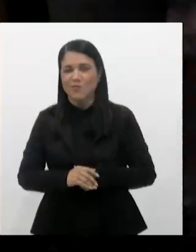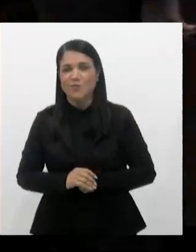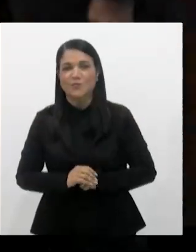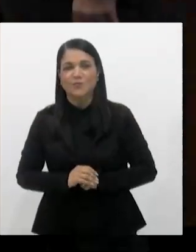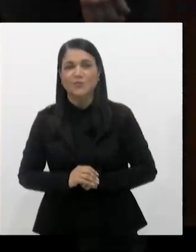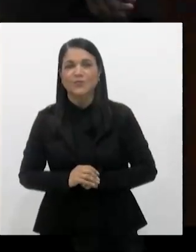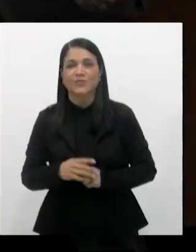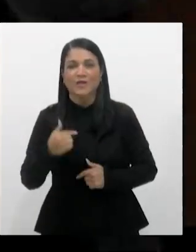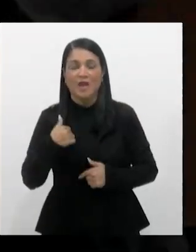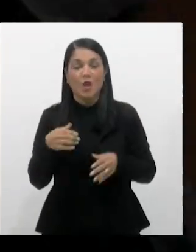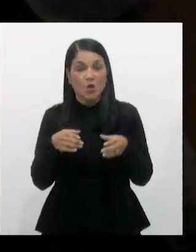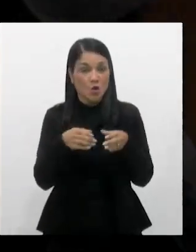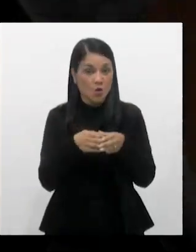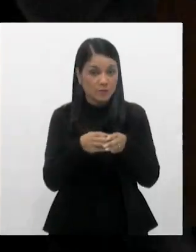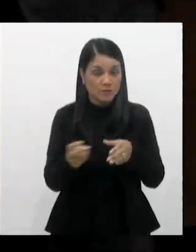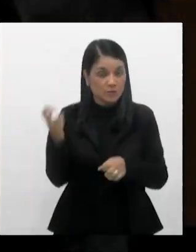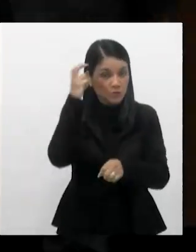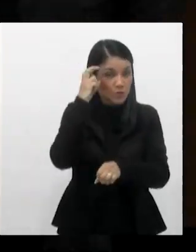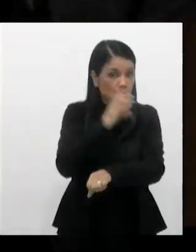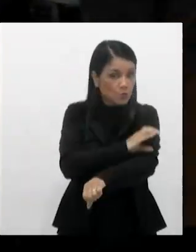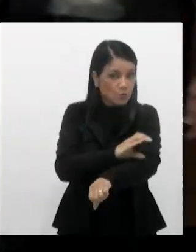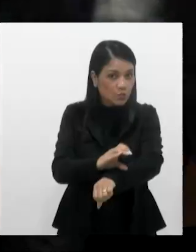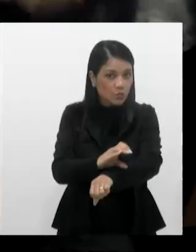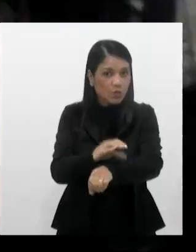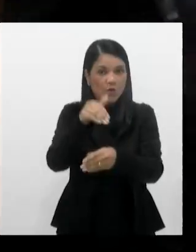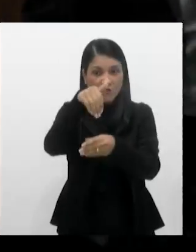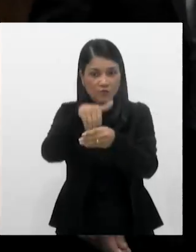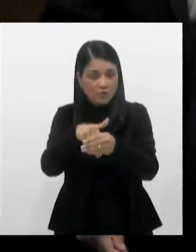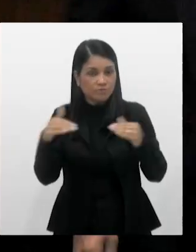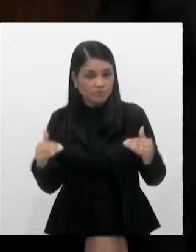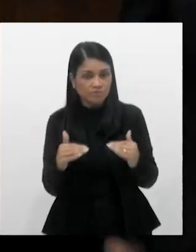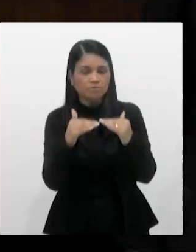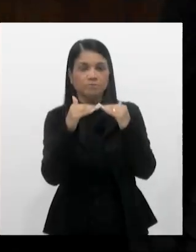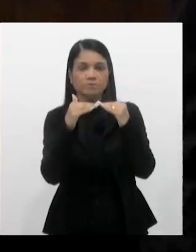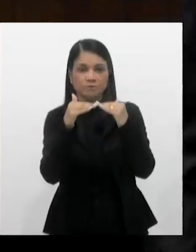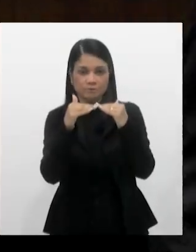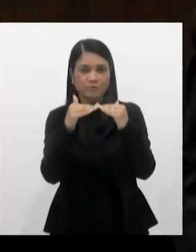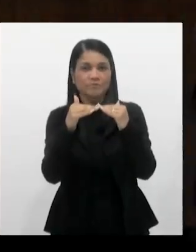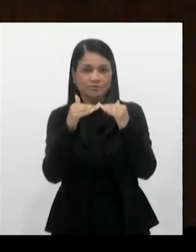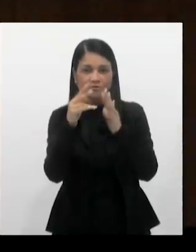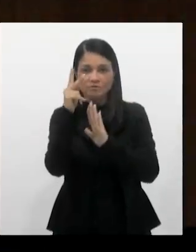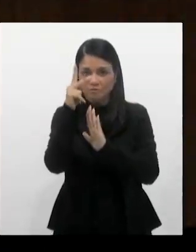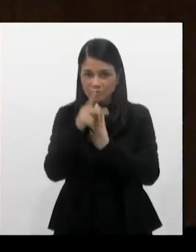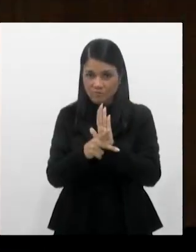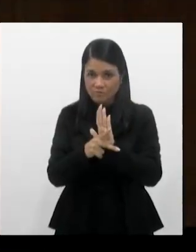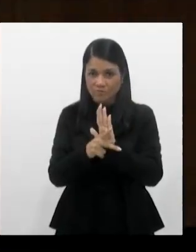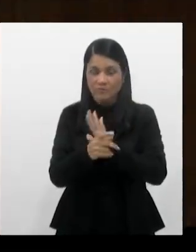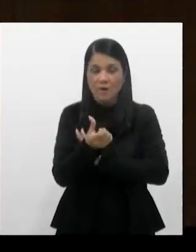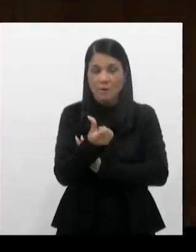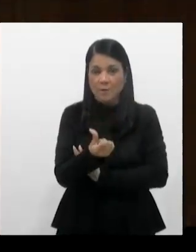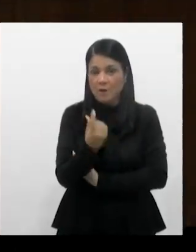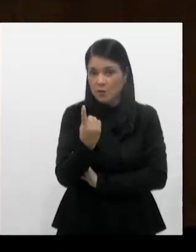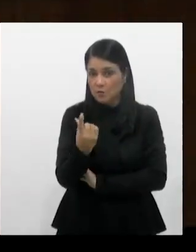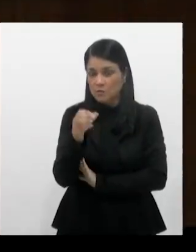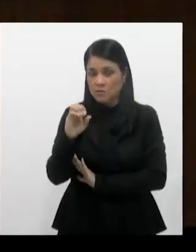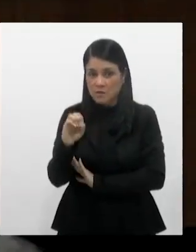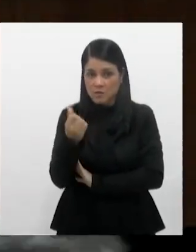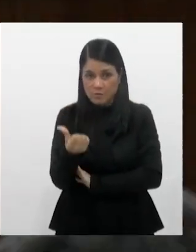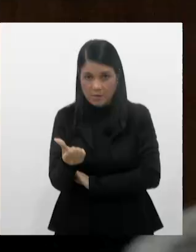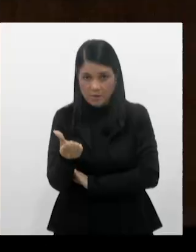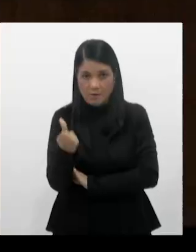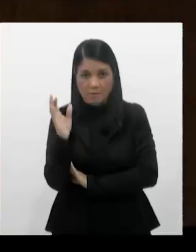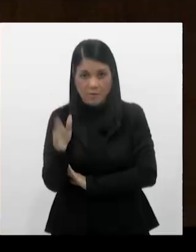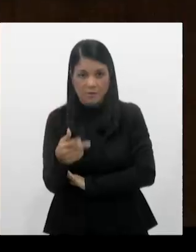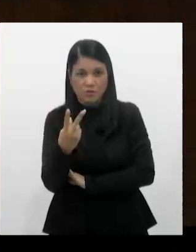É claro que a Comissão de Cultura vota favoravelmente a esse projeto 6106. É